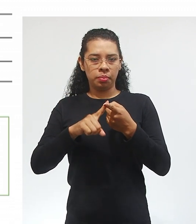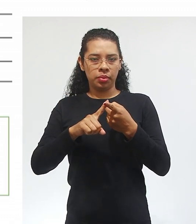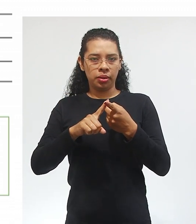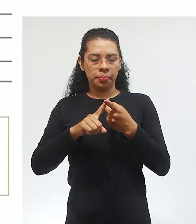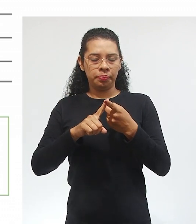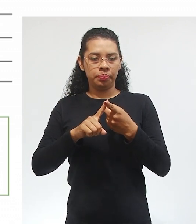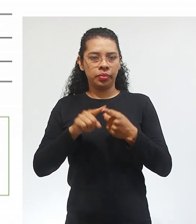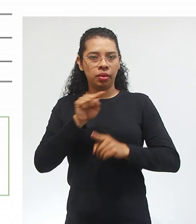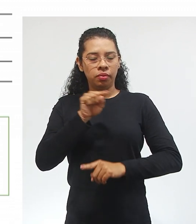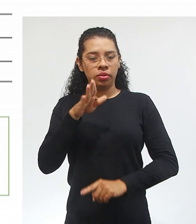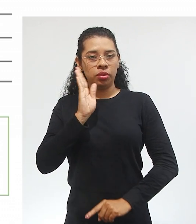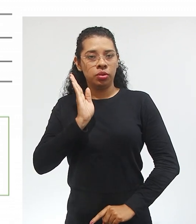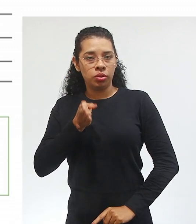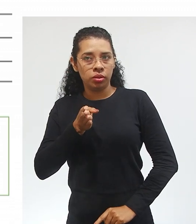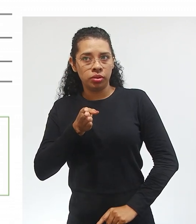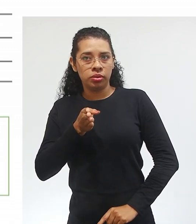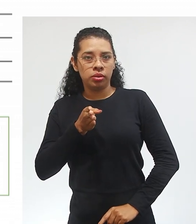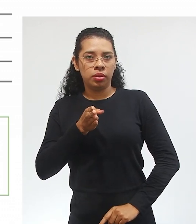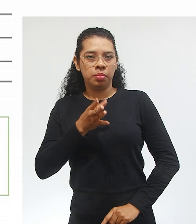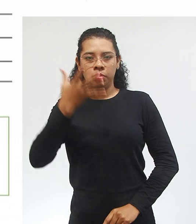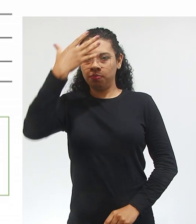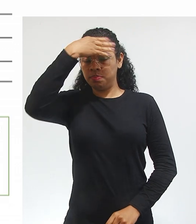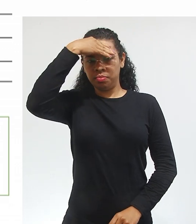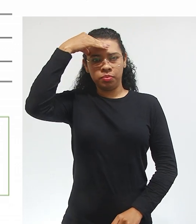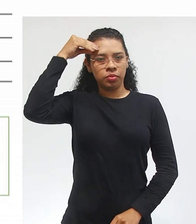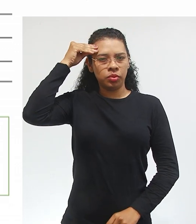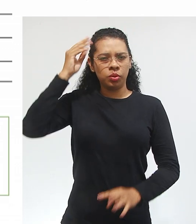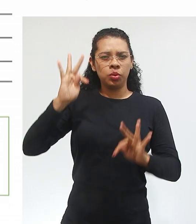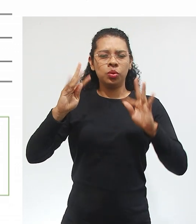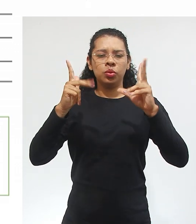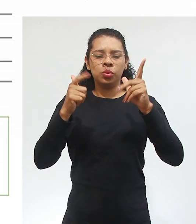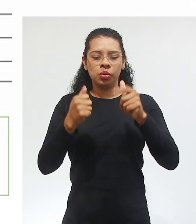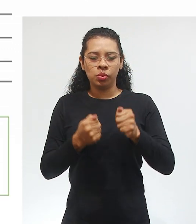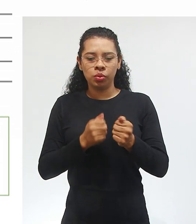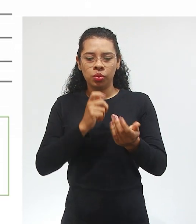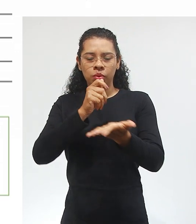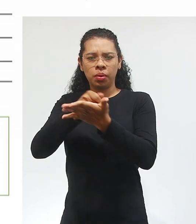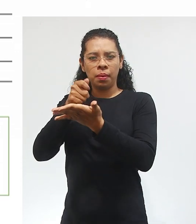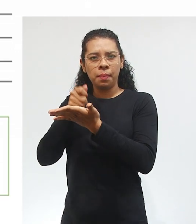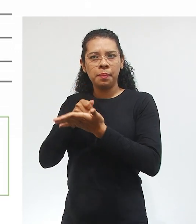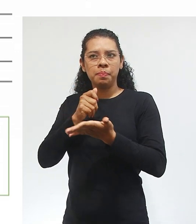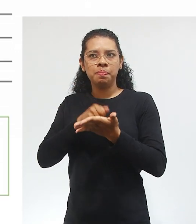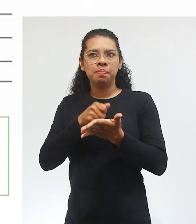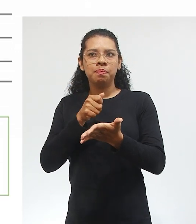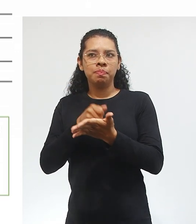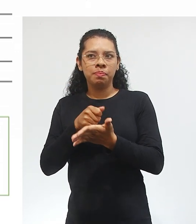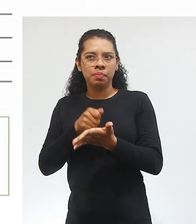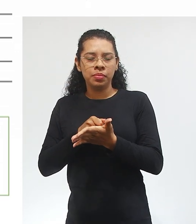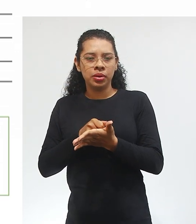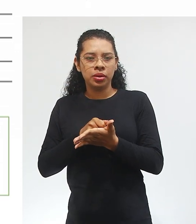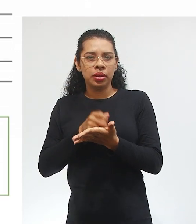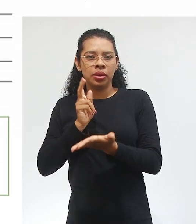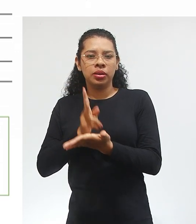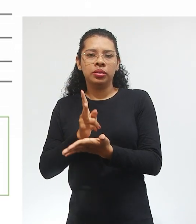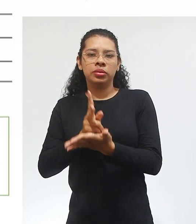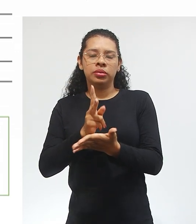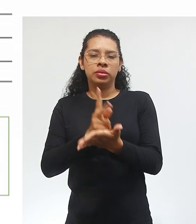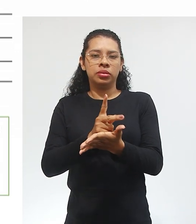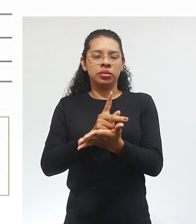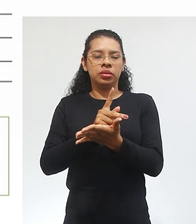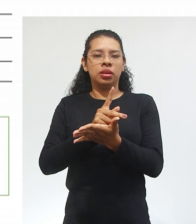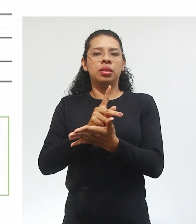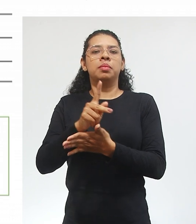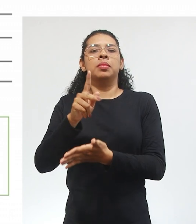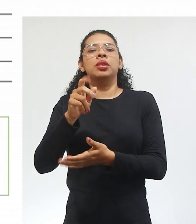Que são lá do meu passivo. Vocês já sabem disso. Não esqueça aqui, ó, tudo que tiver a pagar ou a recolher, ela é lá do